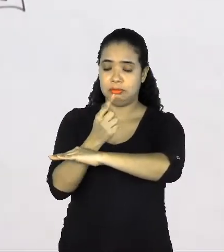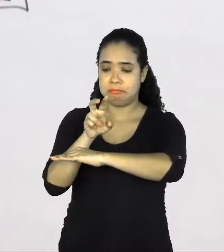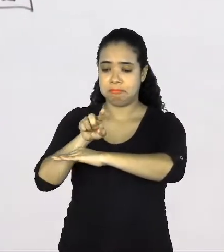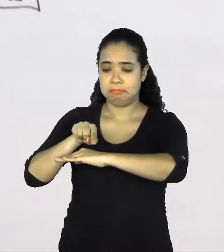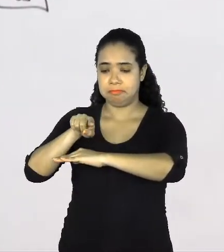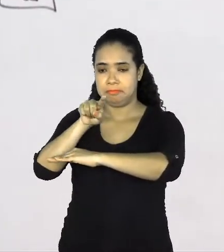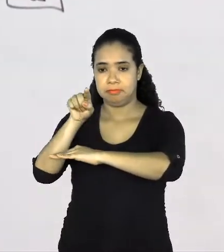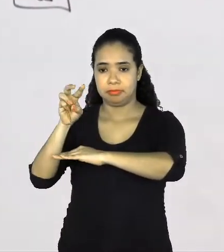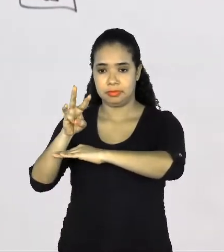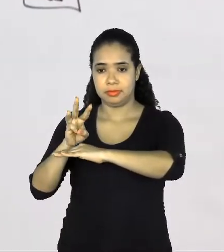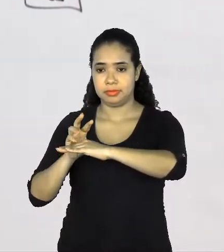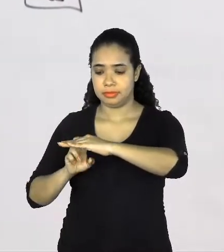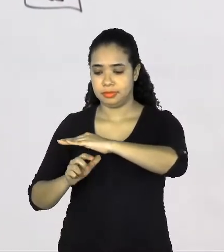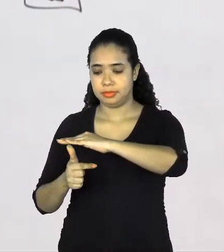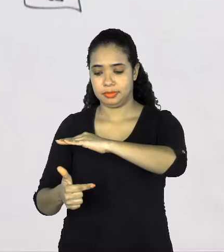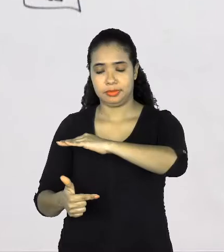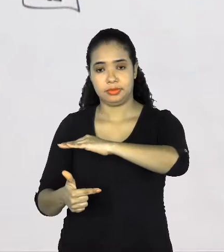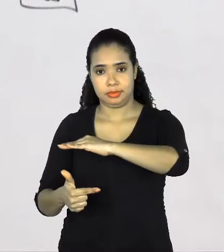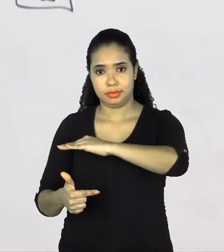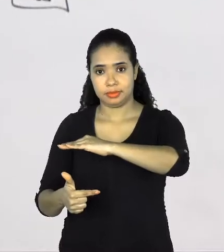sobre 2. Tranquilo?